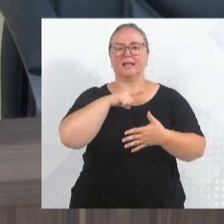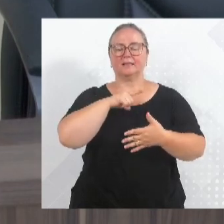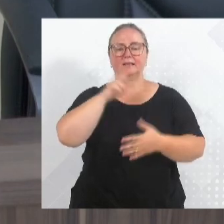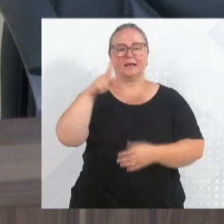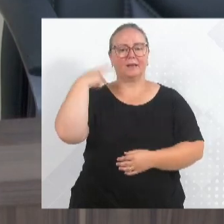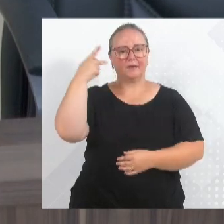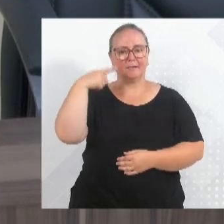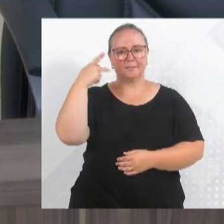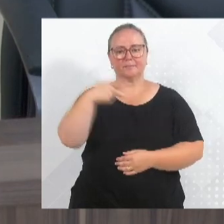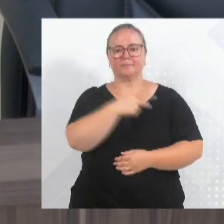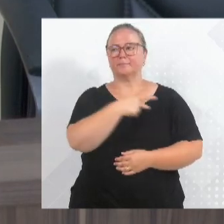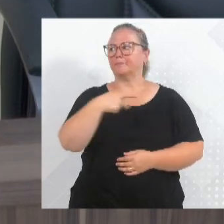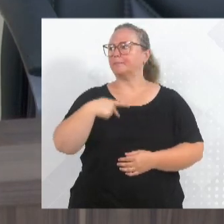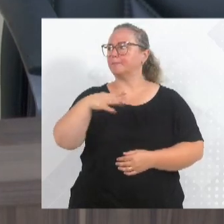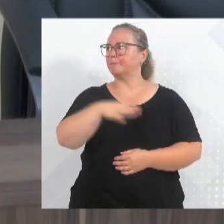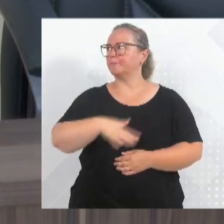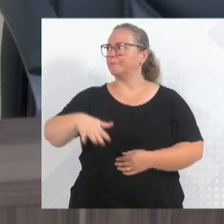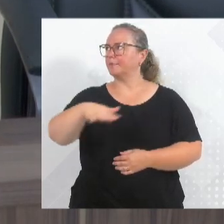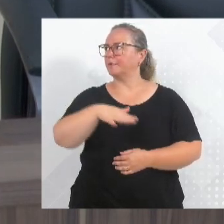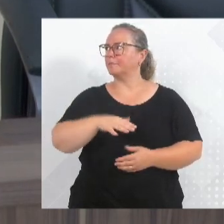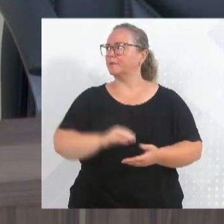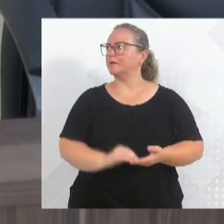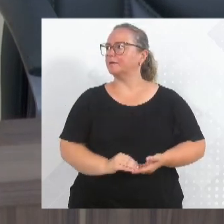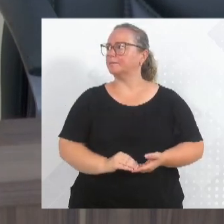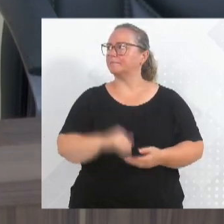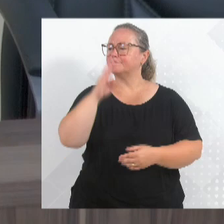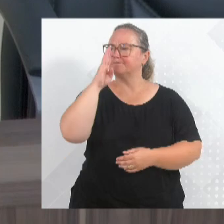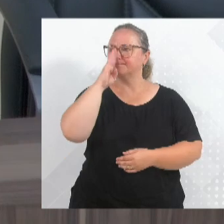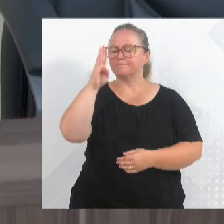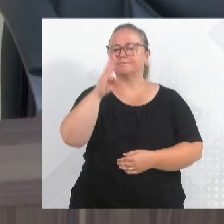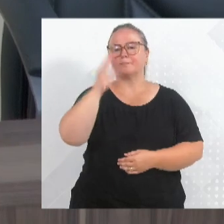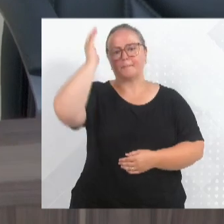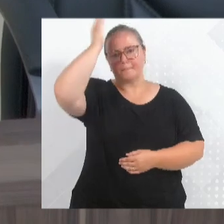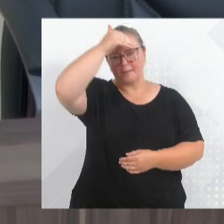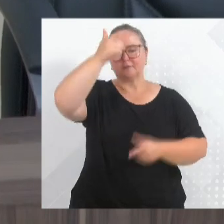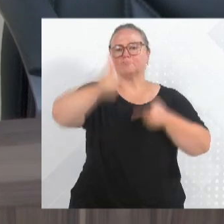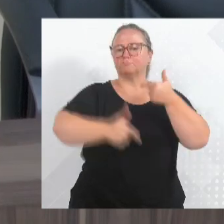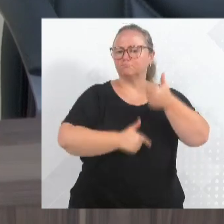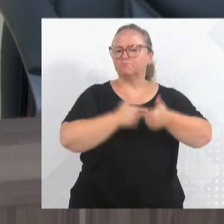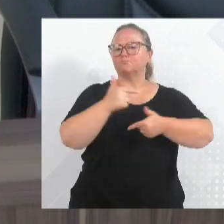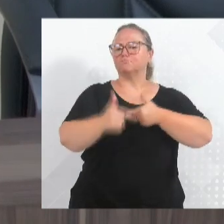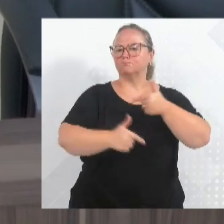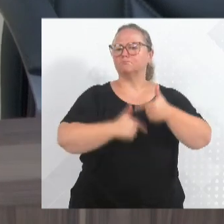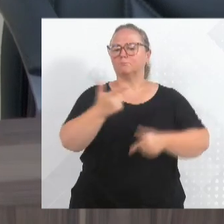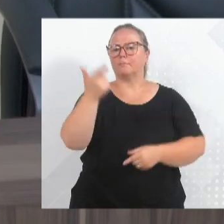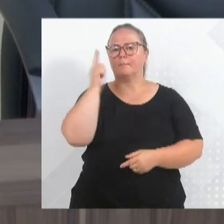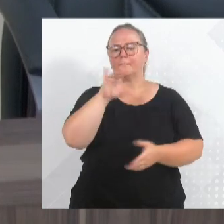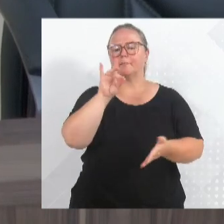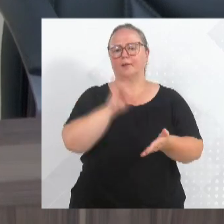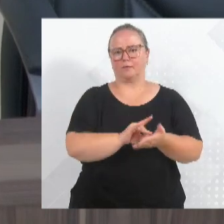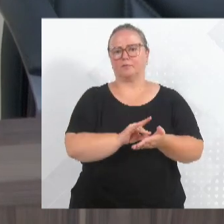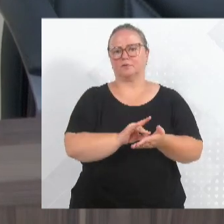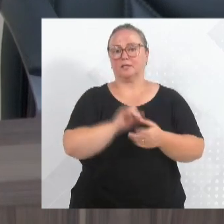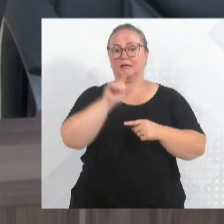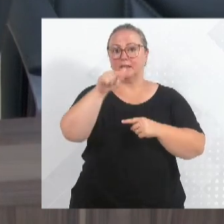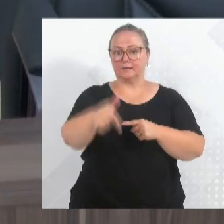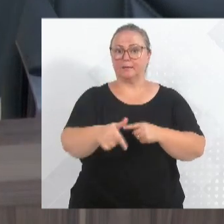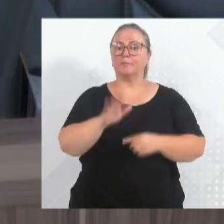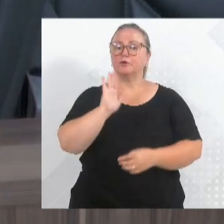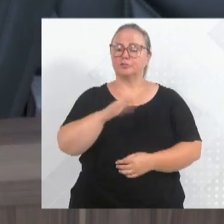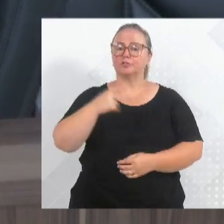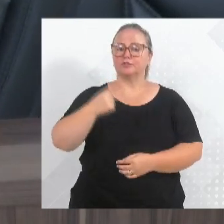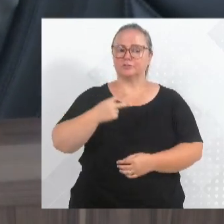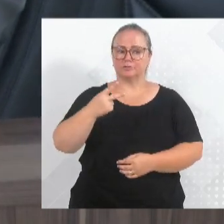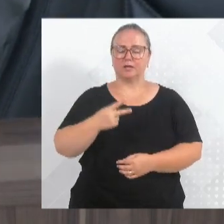nessa área, principalmente. E aí, então, desde aquela época, o prefeito Mário está trabalhando para que, e aí mesmo depois de vice, fez outra visita para que